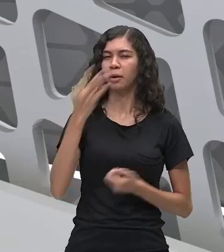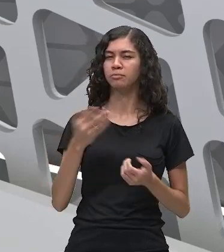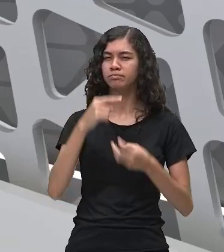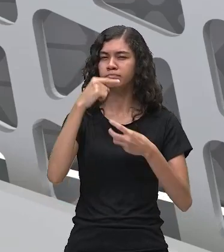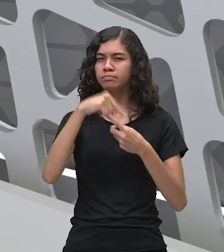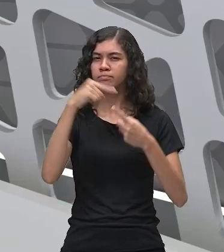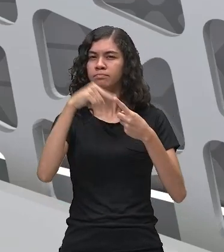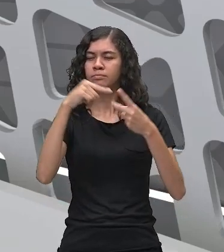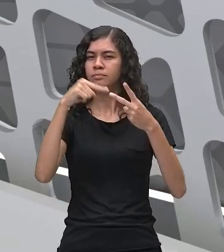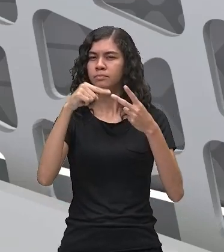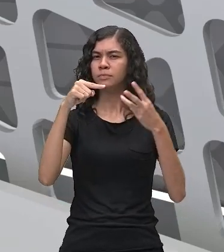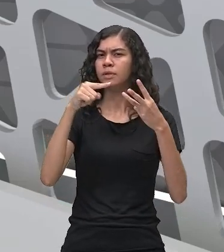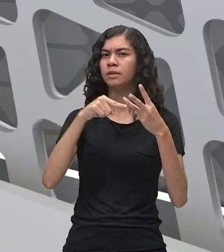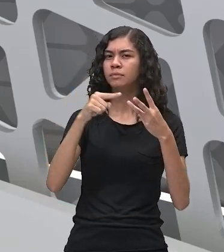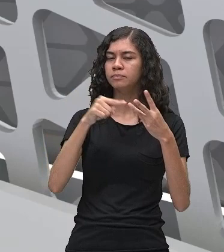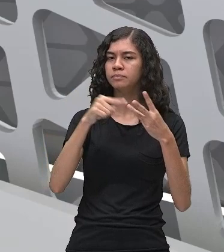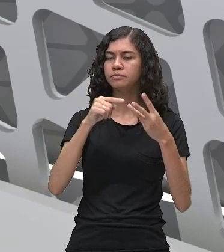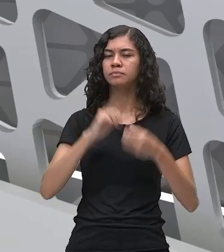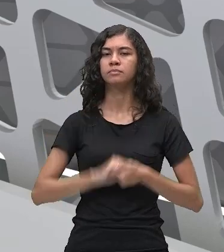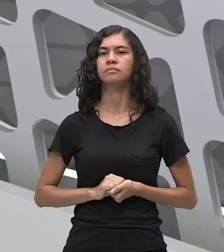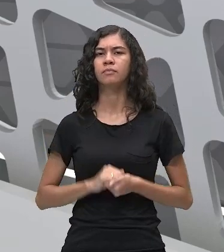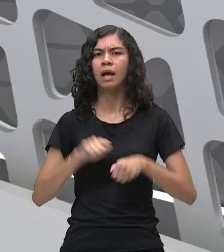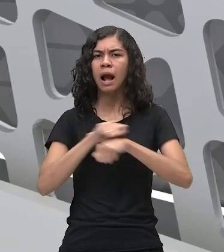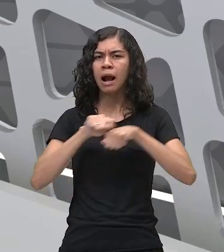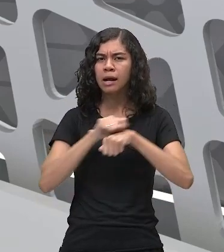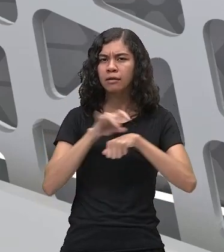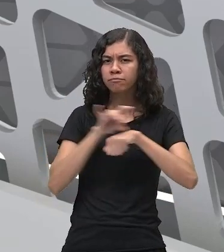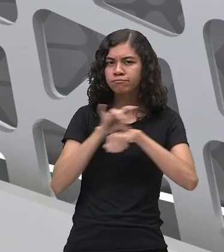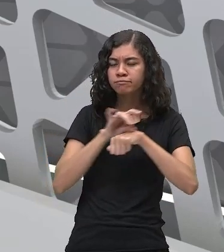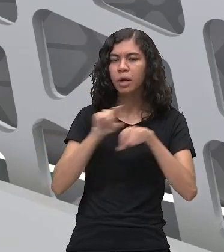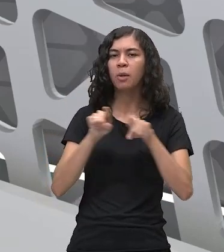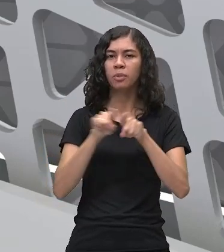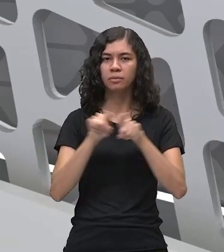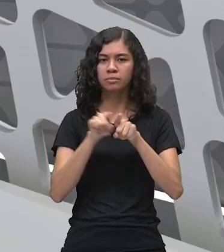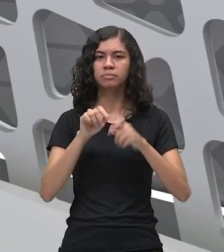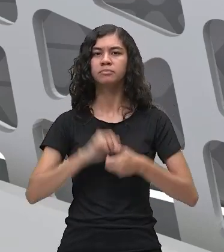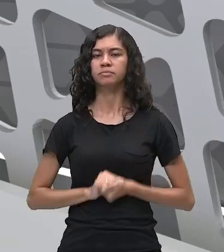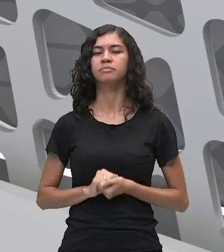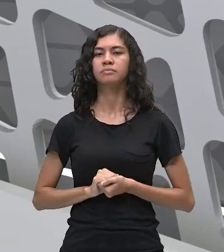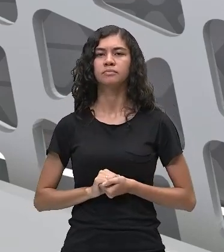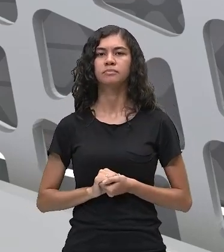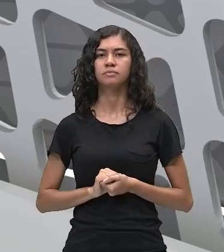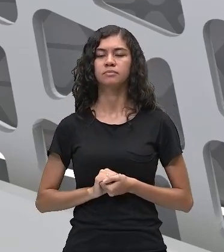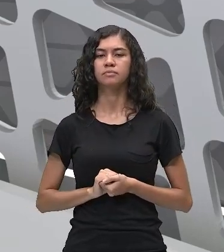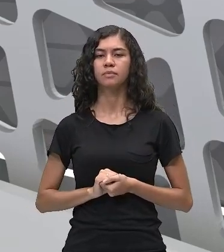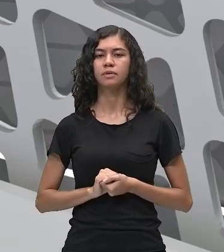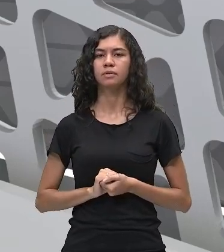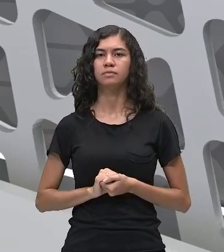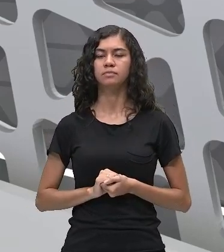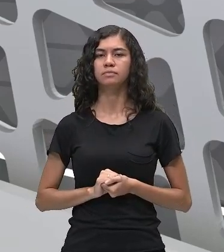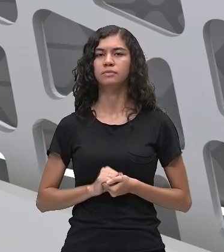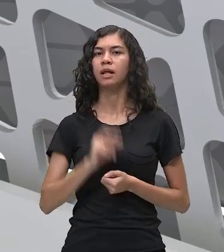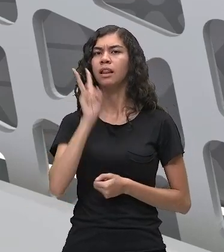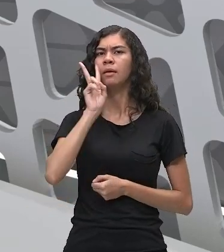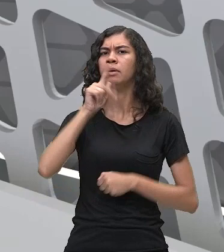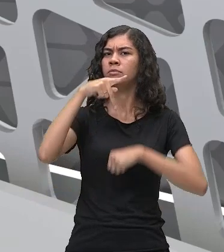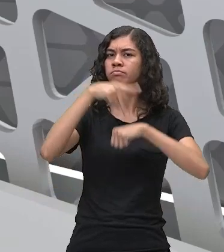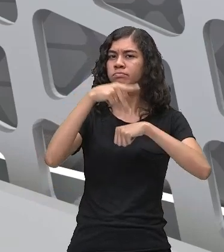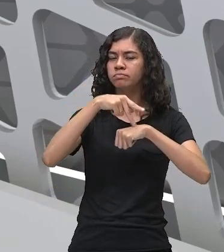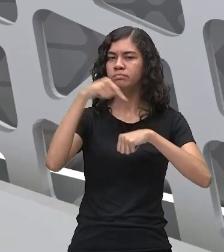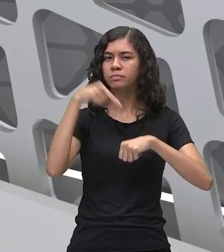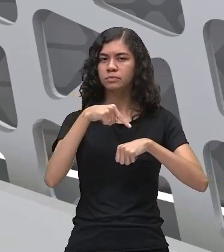Petróleo, gás natural e a gente falou também de carvão mineral. Lembrando que no petróleo a gente vai ter